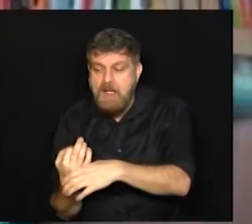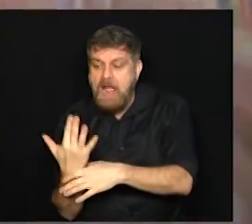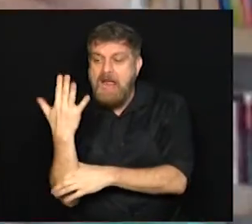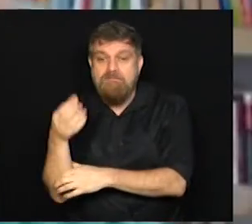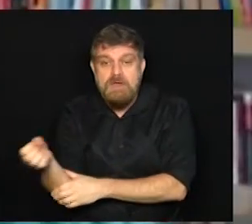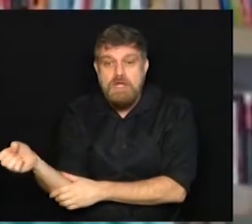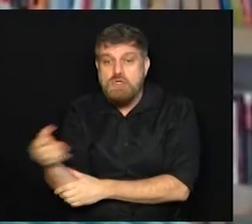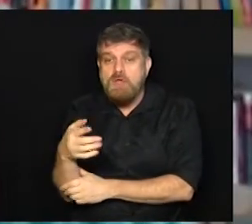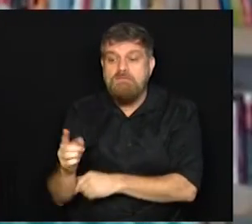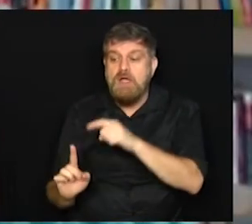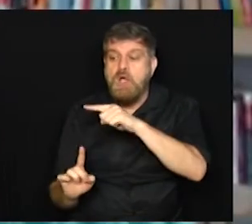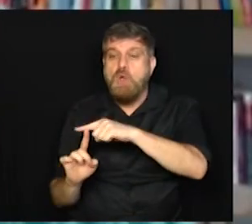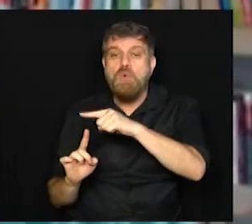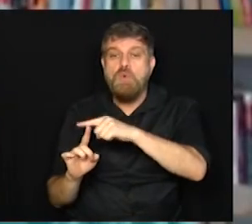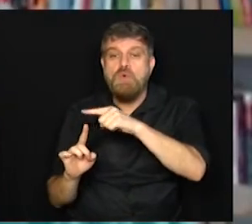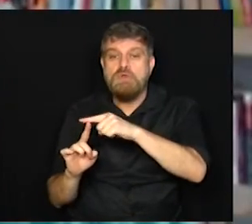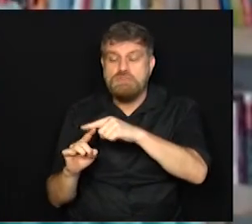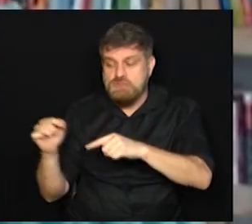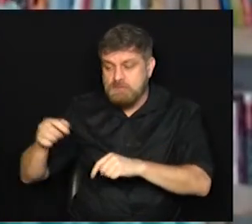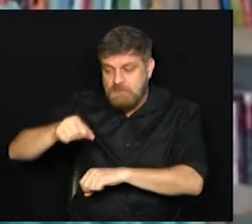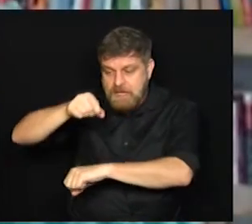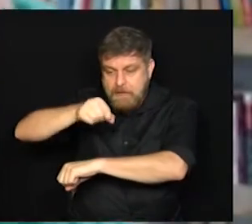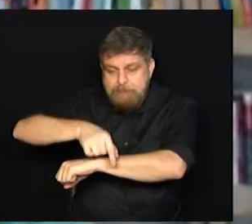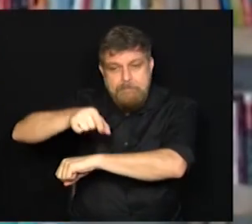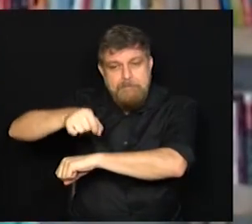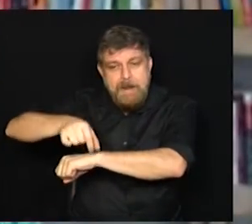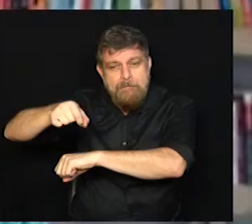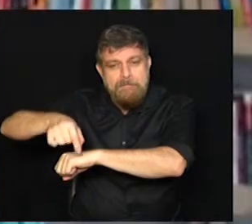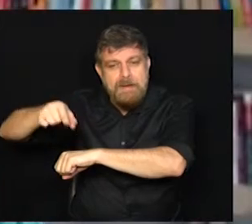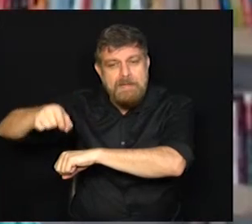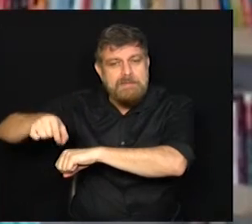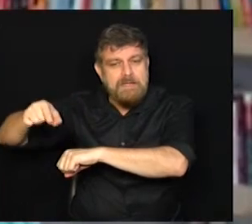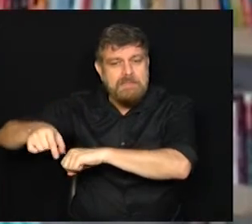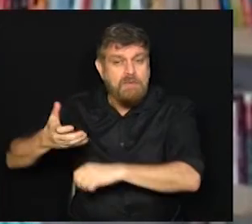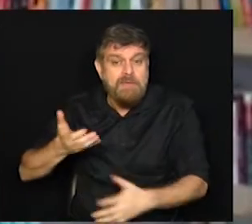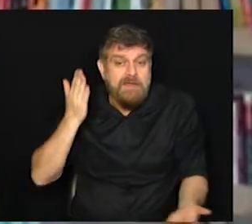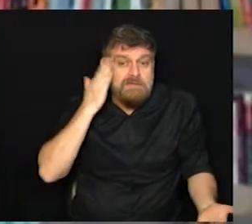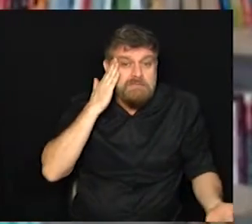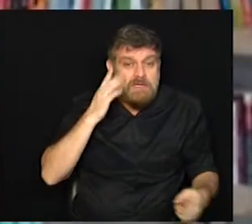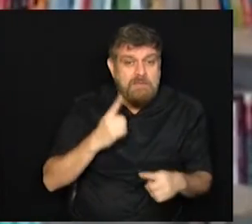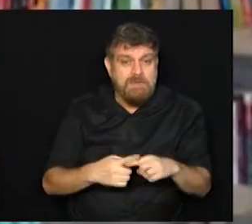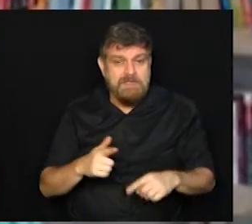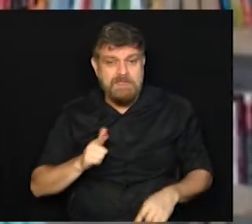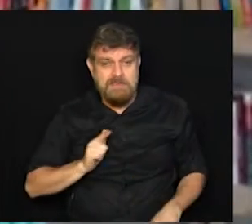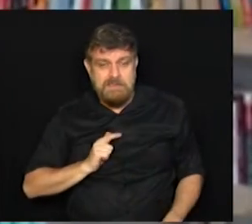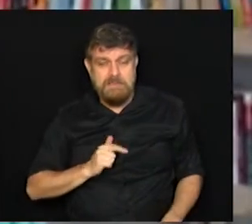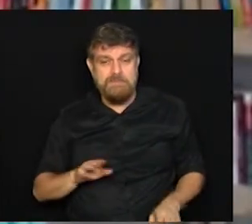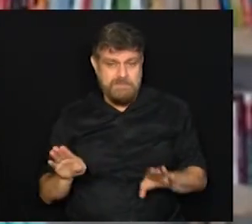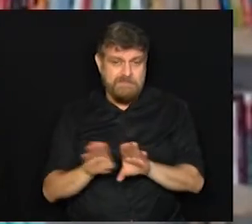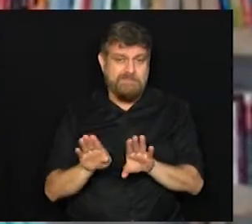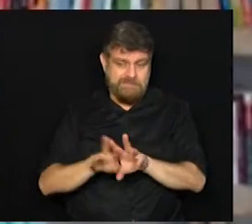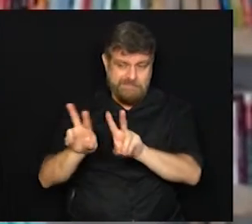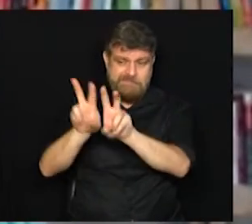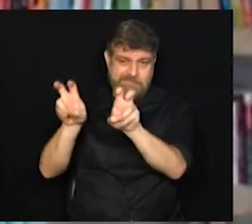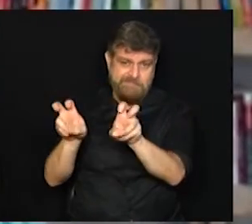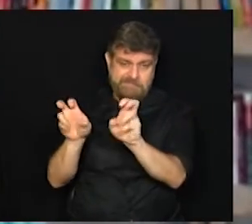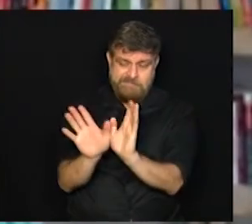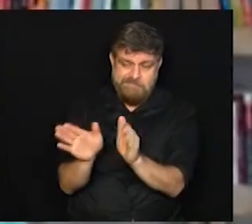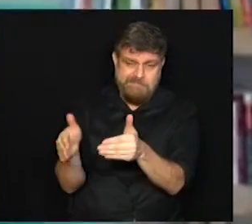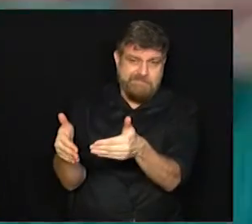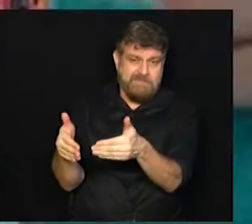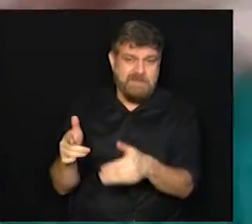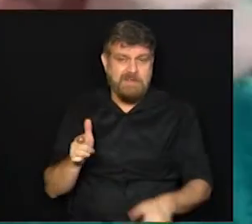espécie de árvores que foram plantadas, porque tem isso também, né?